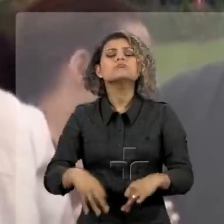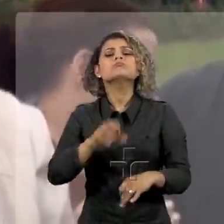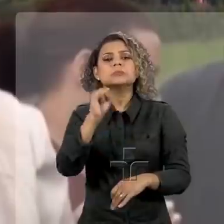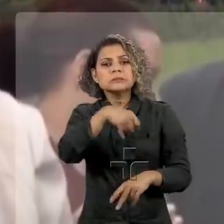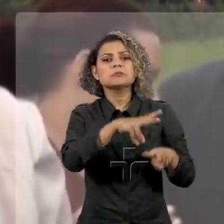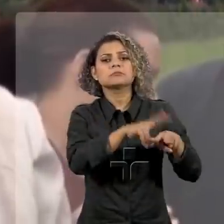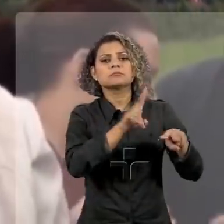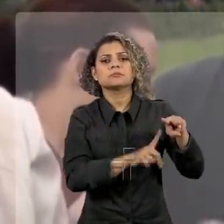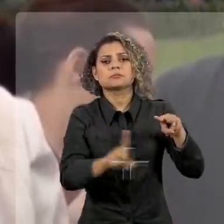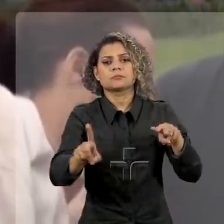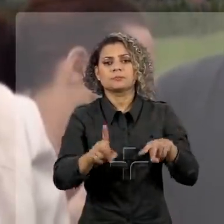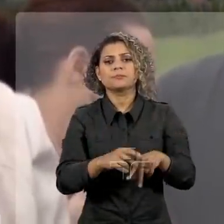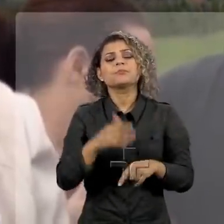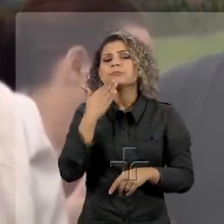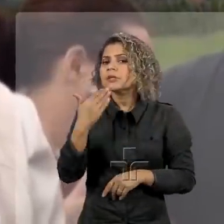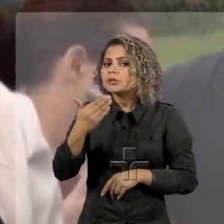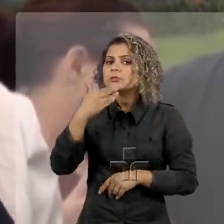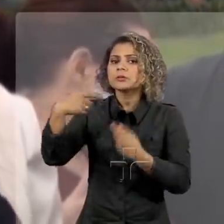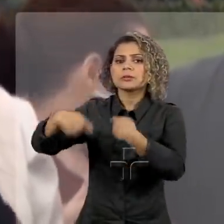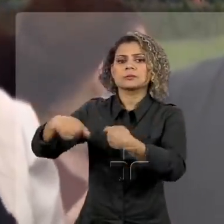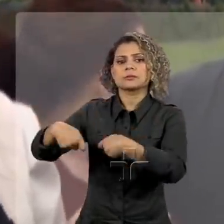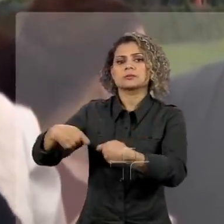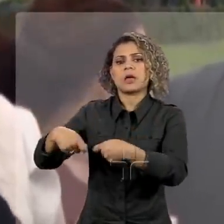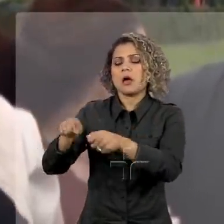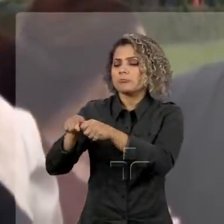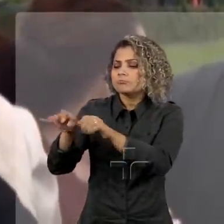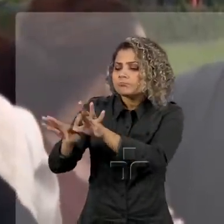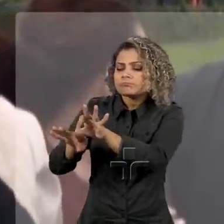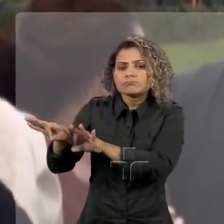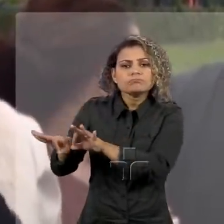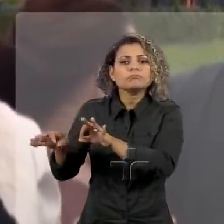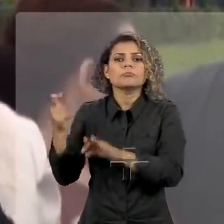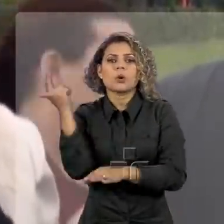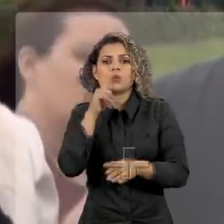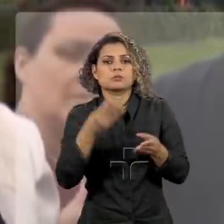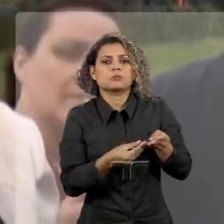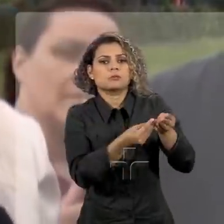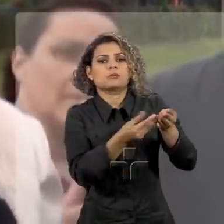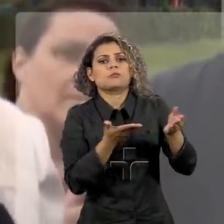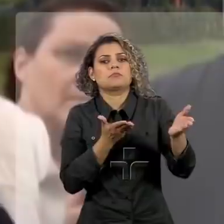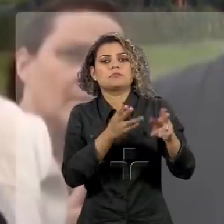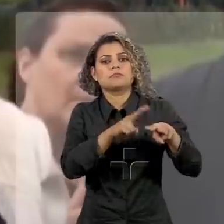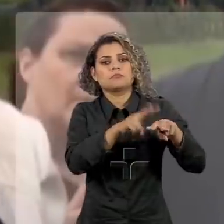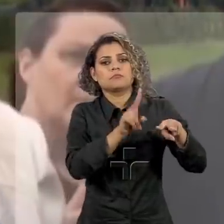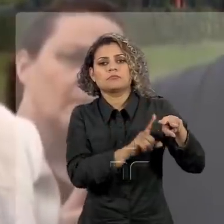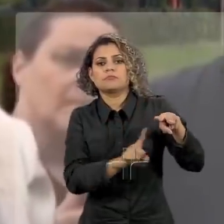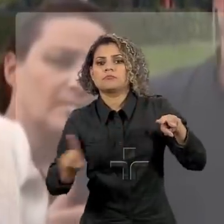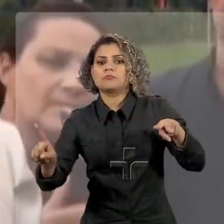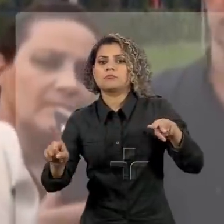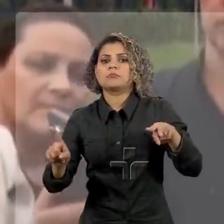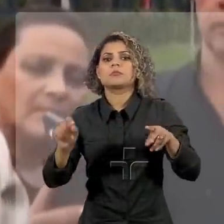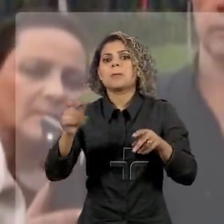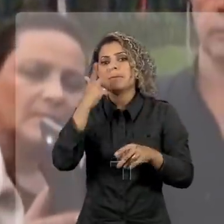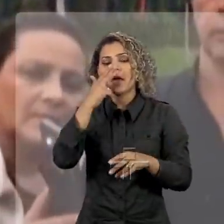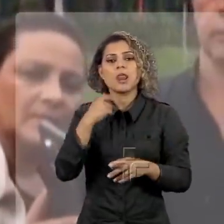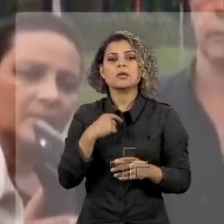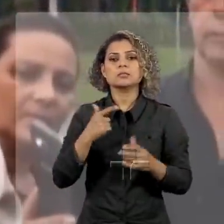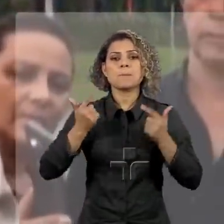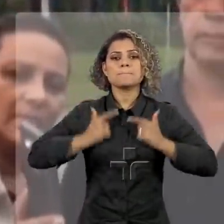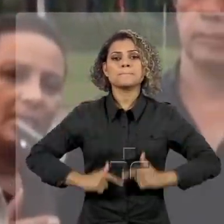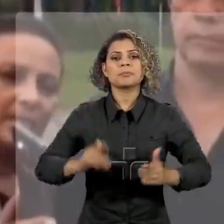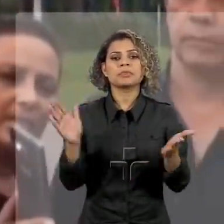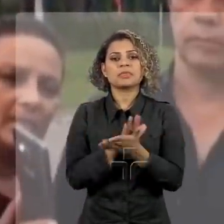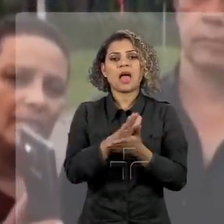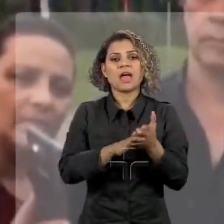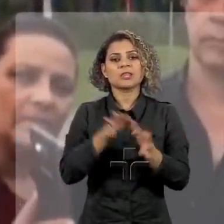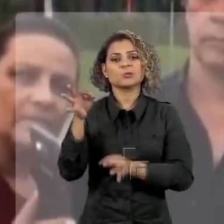e que são necessários serem feitos para a gente vencer essa falta de isenção e de parcialidade que nós tivemos